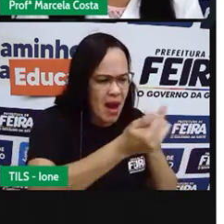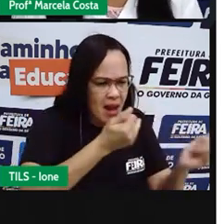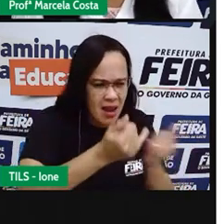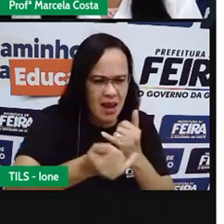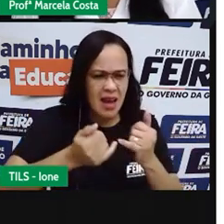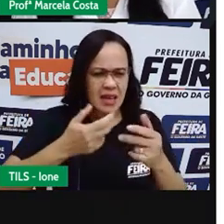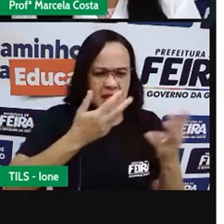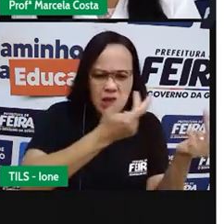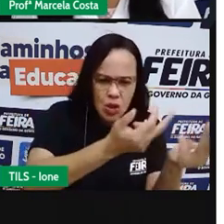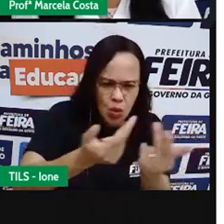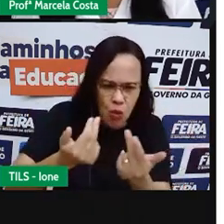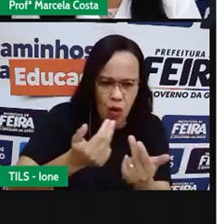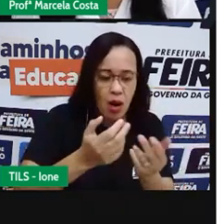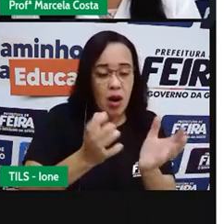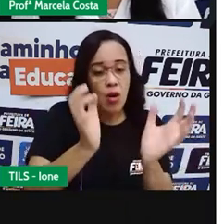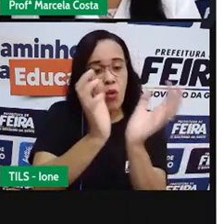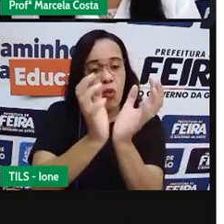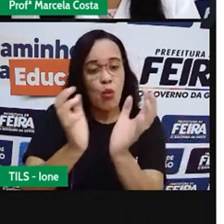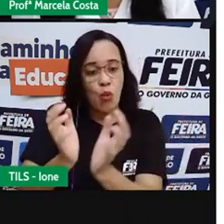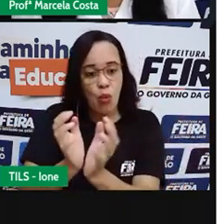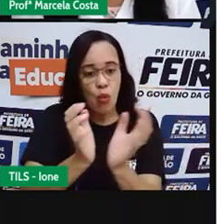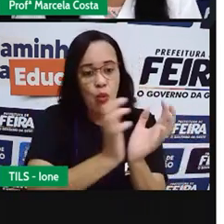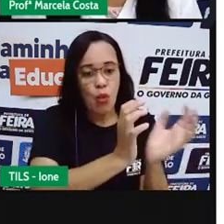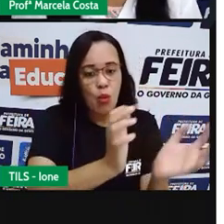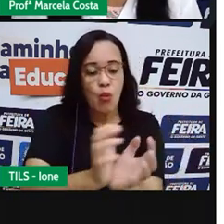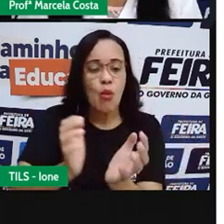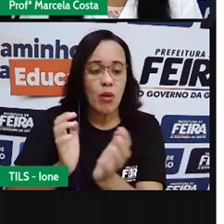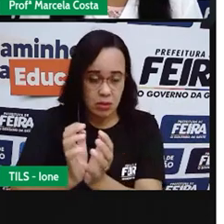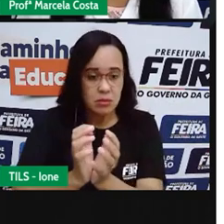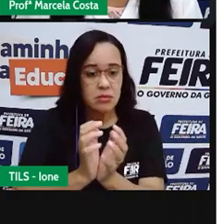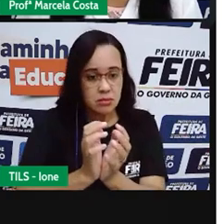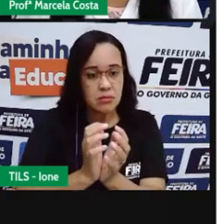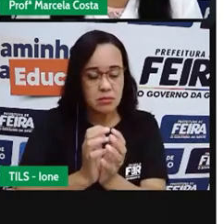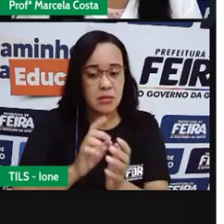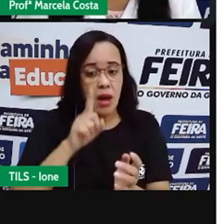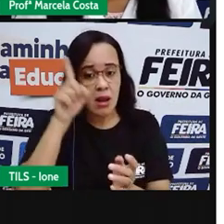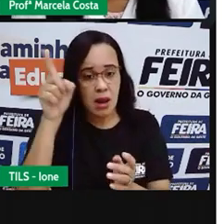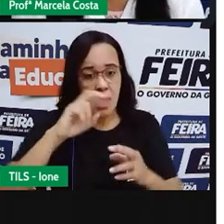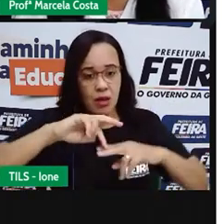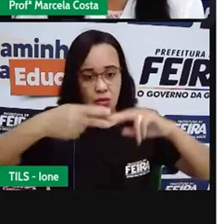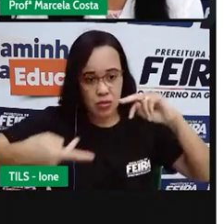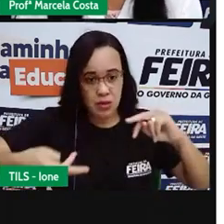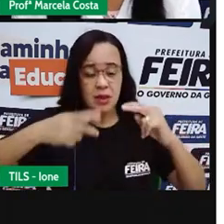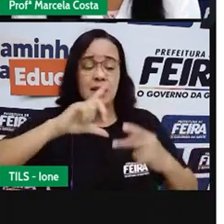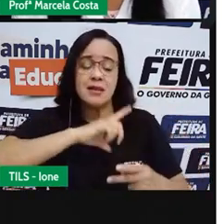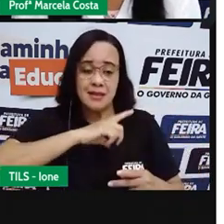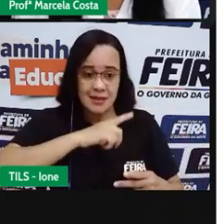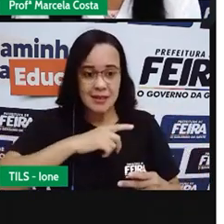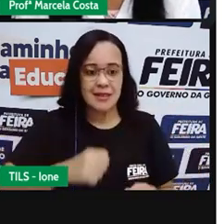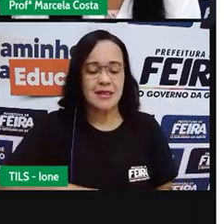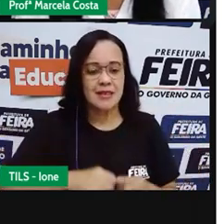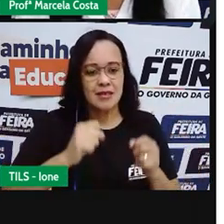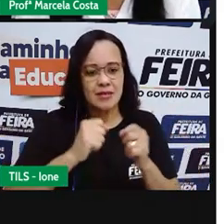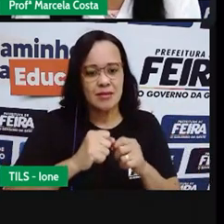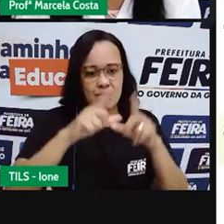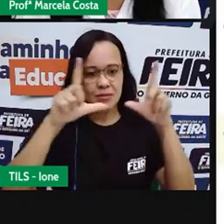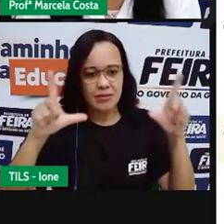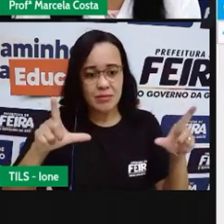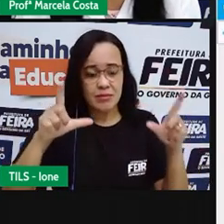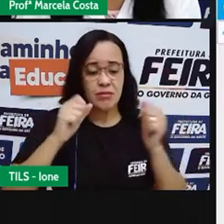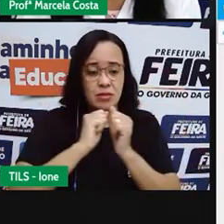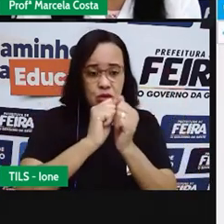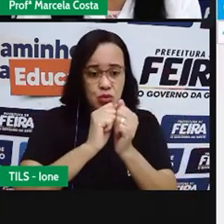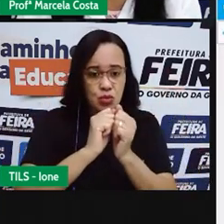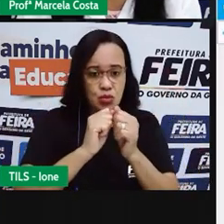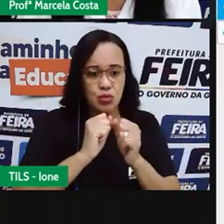vai agrupar, tá bom? Ela está lá no site WordWall. Vou abrir aqui junto com